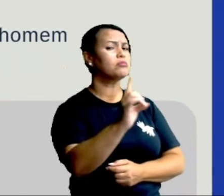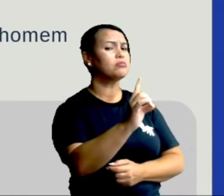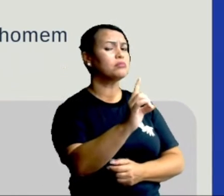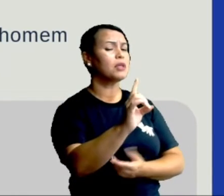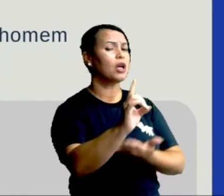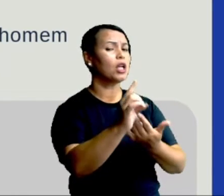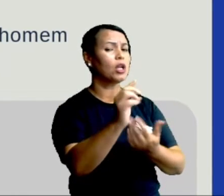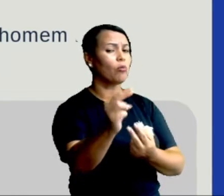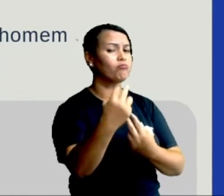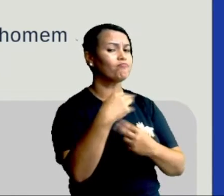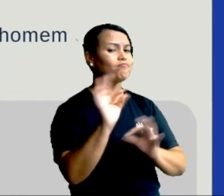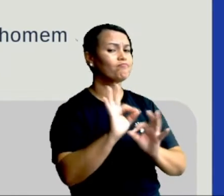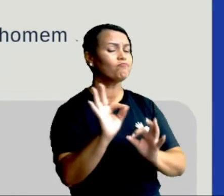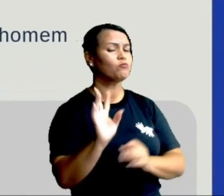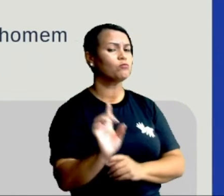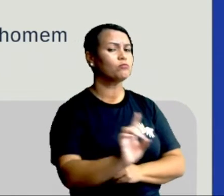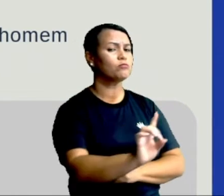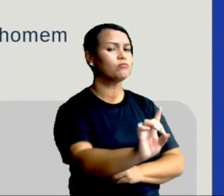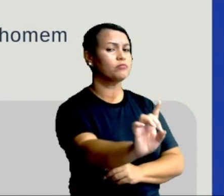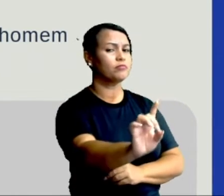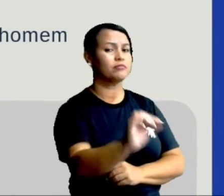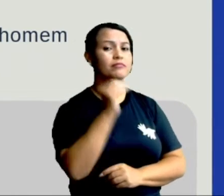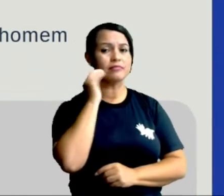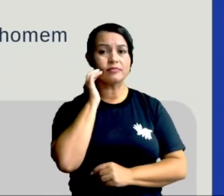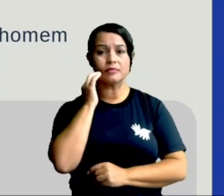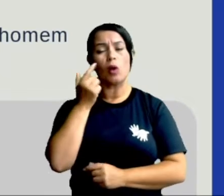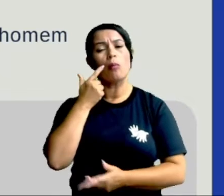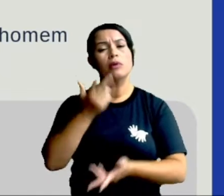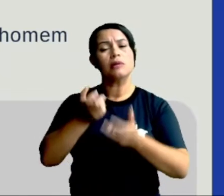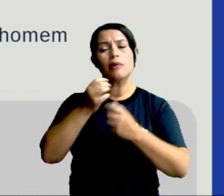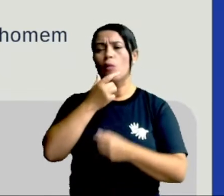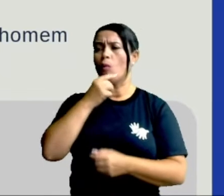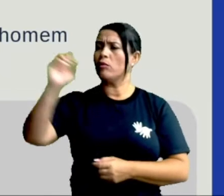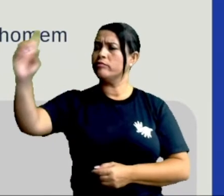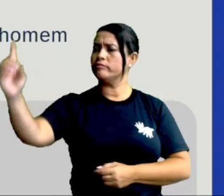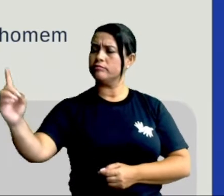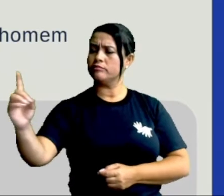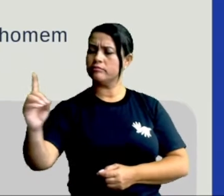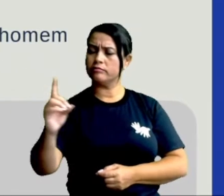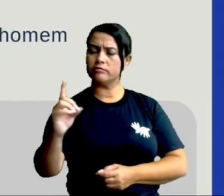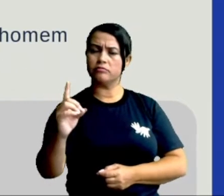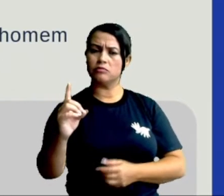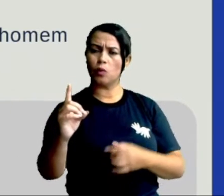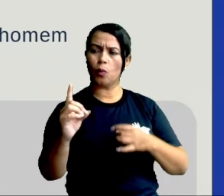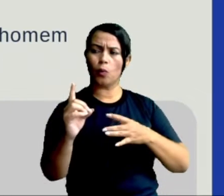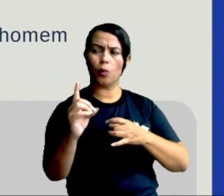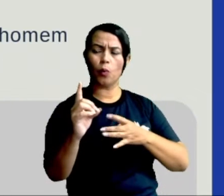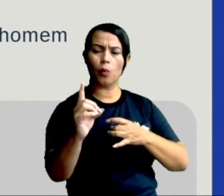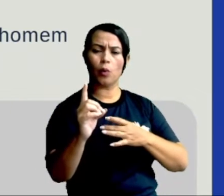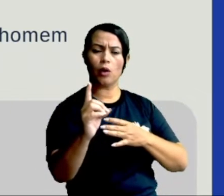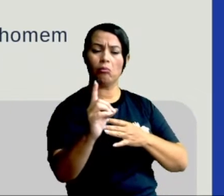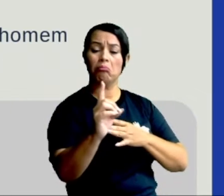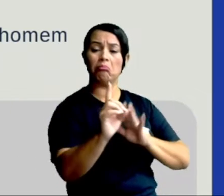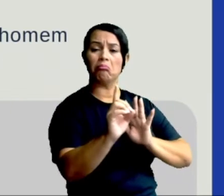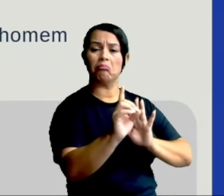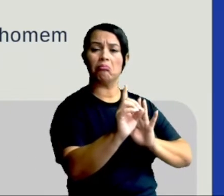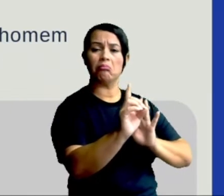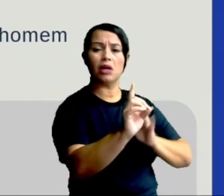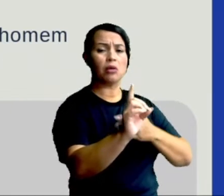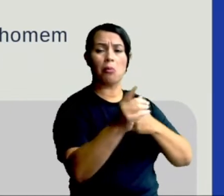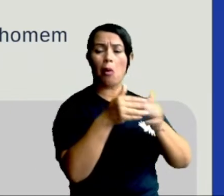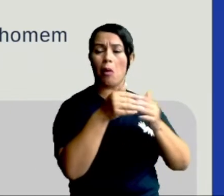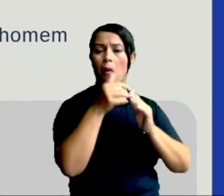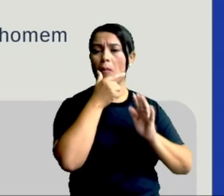sequer me olhar. Então, olha aí, olha, ao perceber a aproximação de um homem, fiquei com medo, de um homem